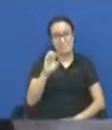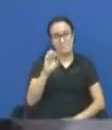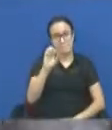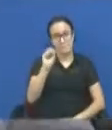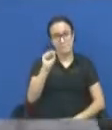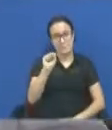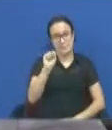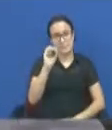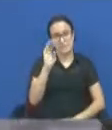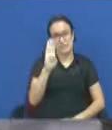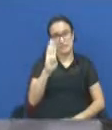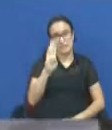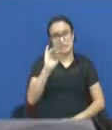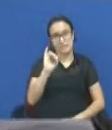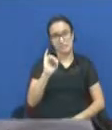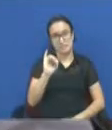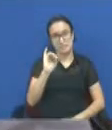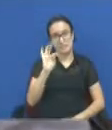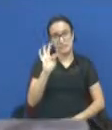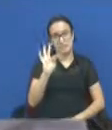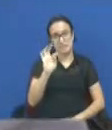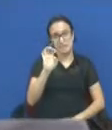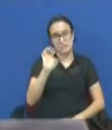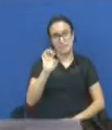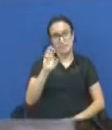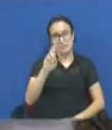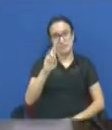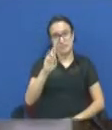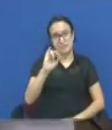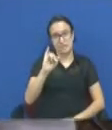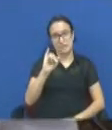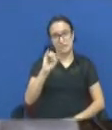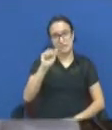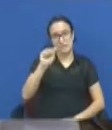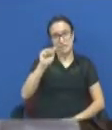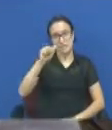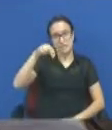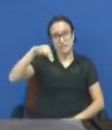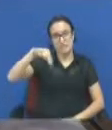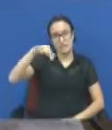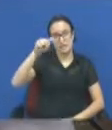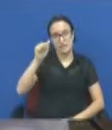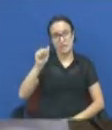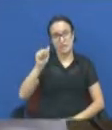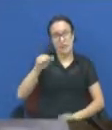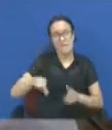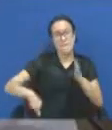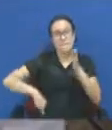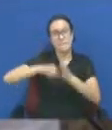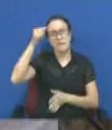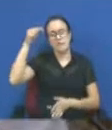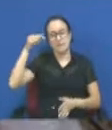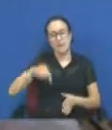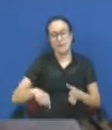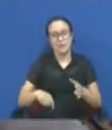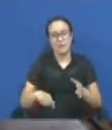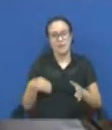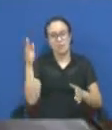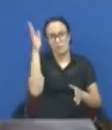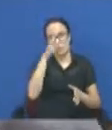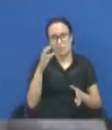igreja reformada a ser implantada em solo brasileiro. E foi através de